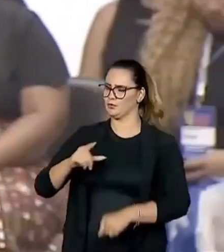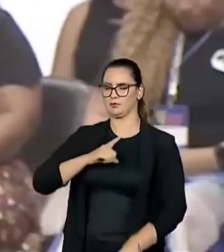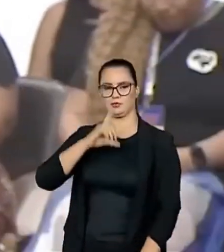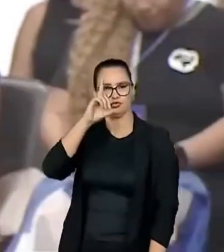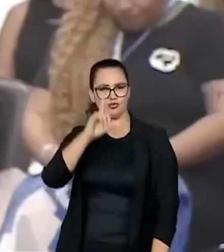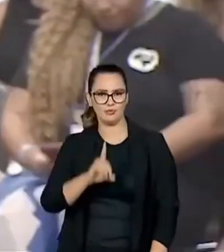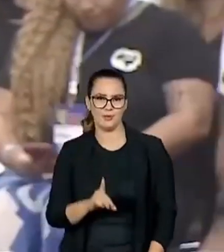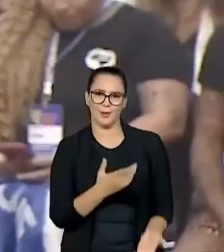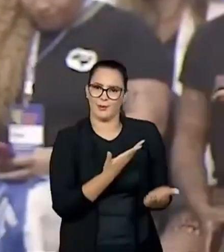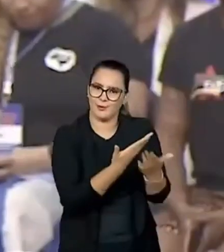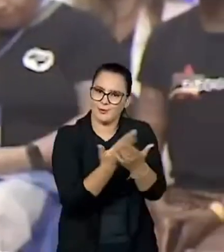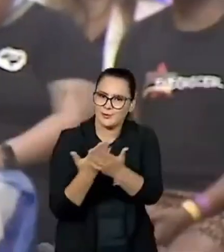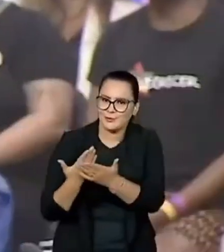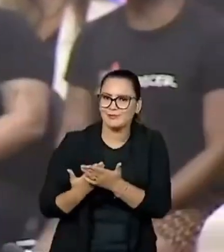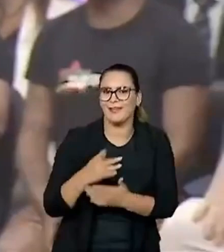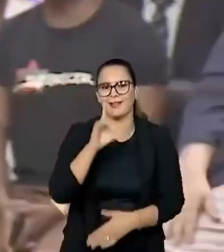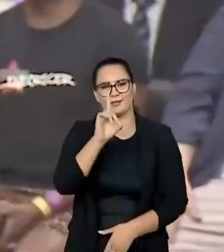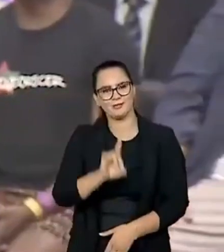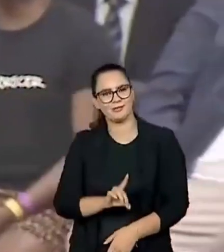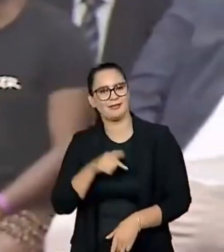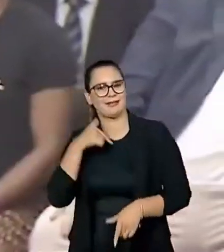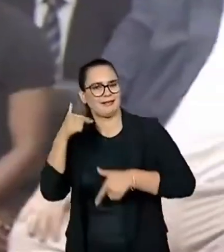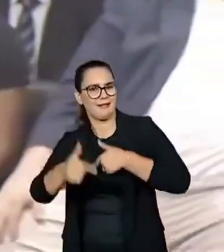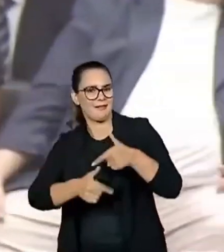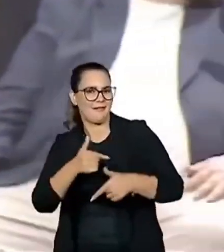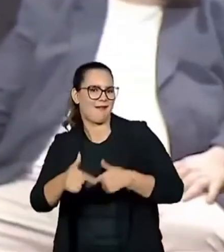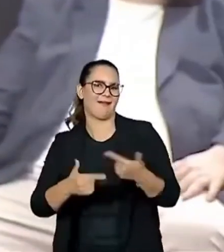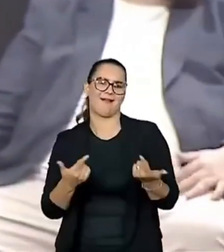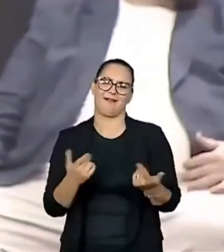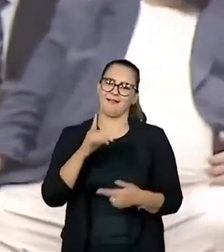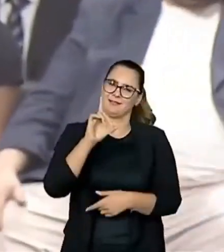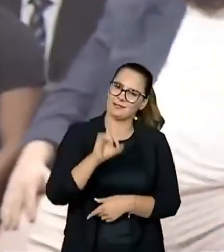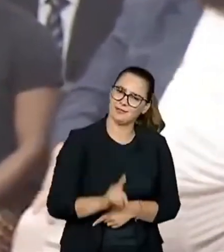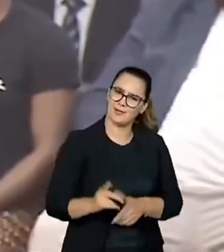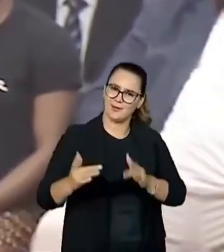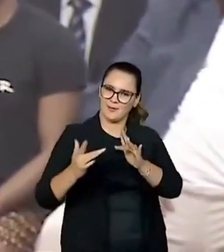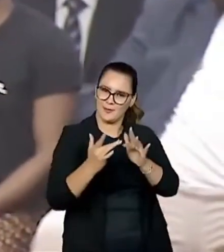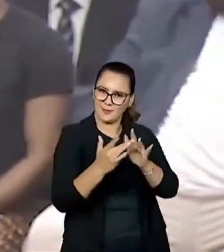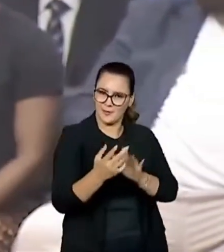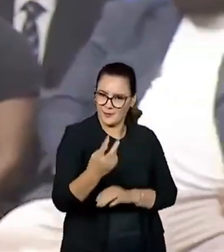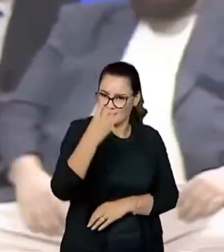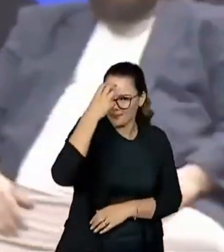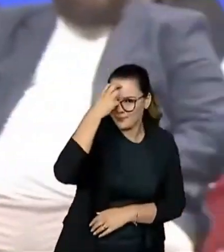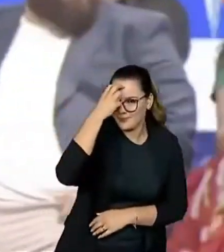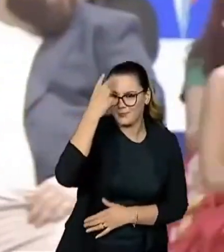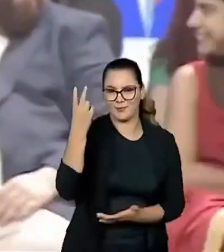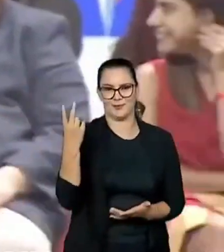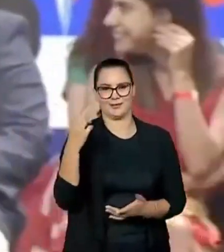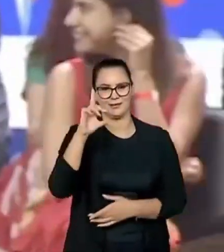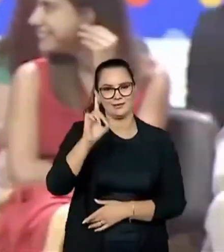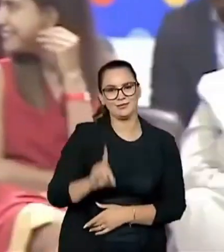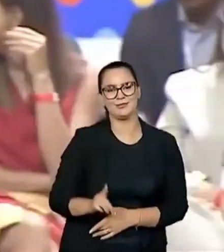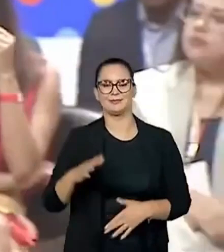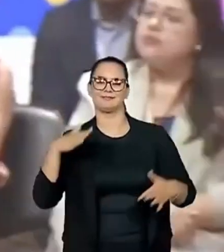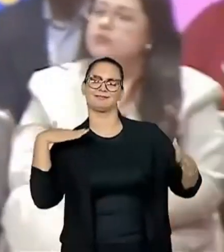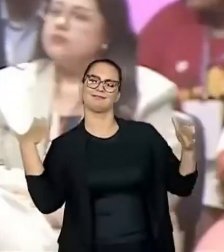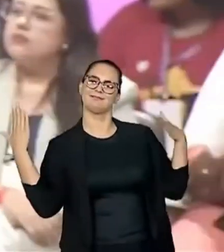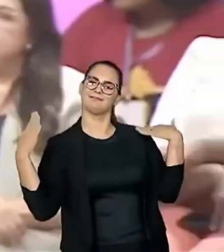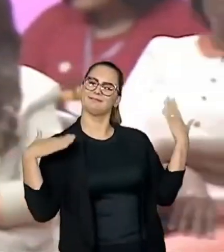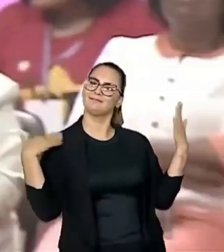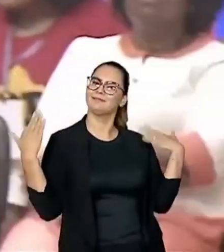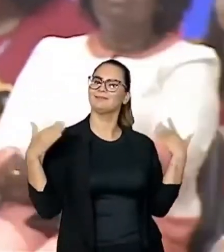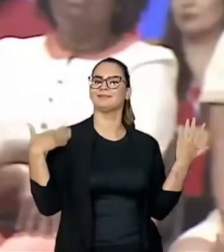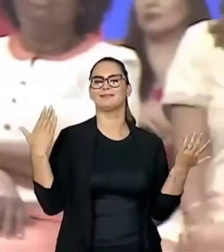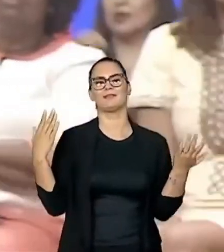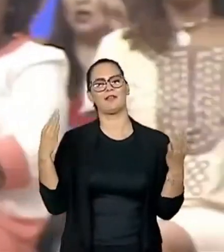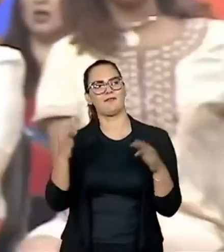direito de estudar, têm o direito de trabalhar, têm o direito de ter acesso à cultura, direito de ter acesso ao lazer, direito de